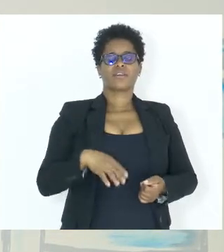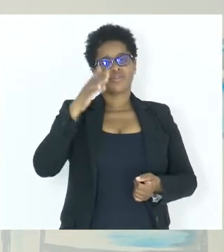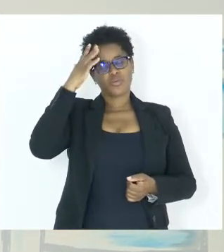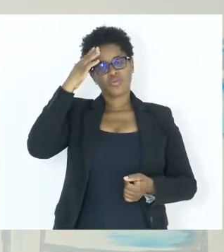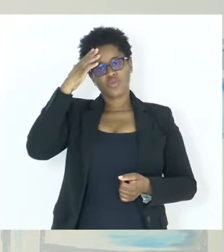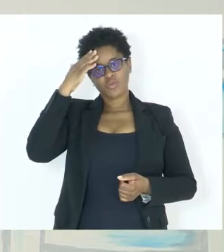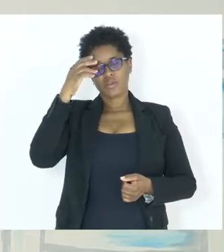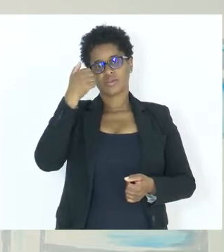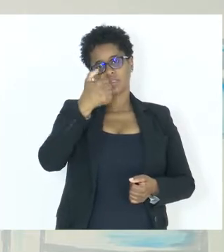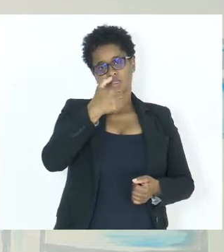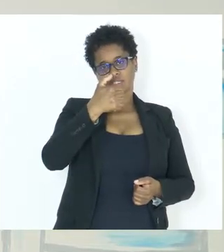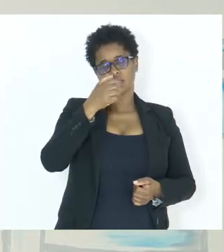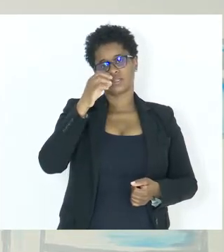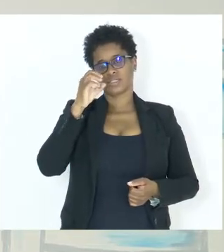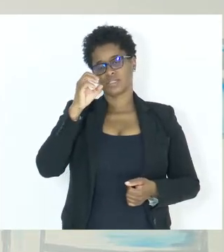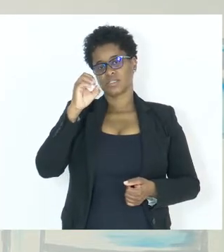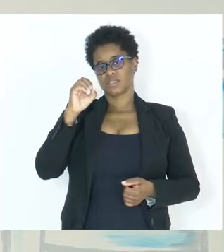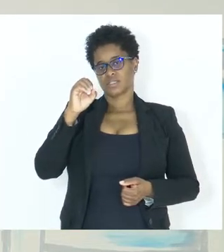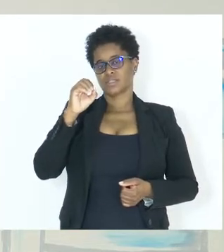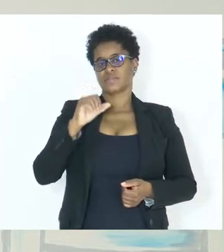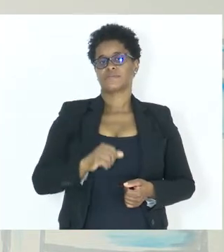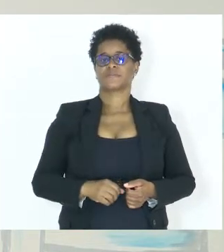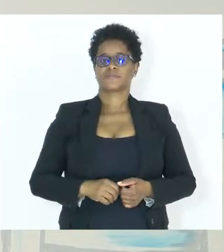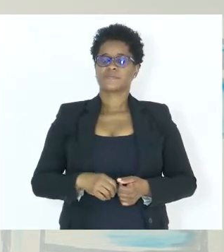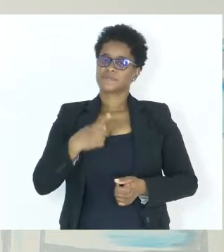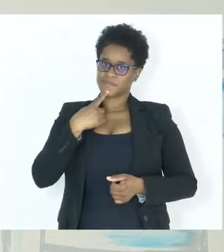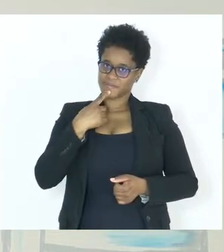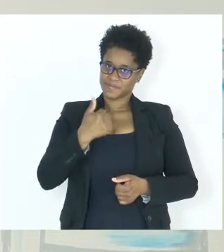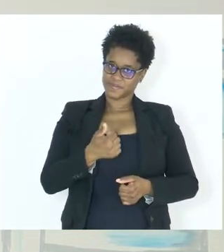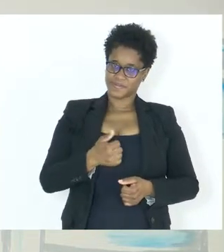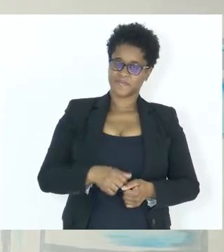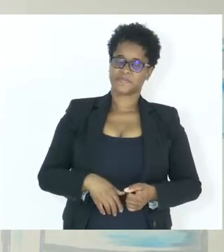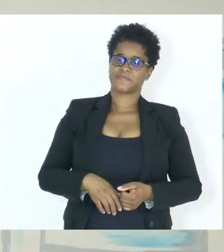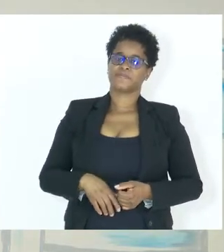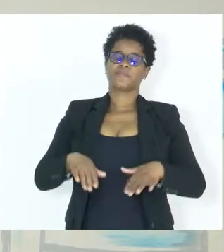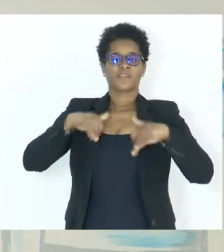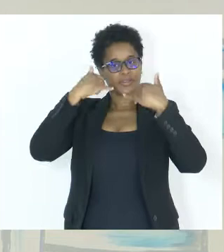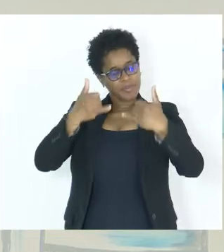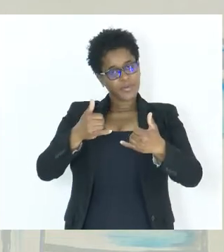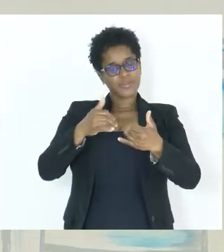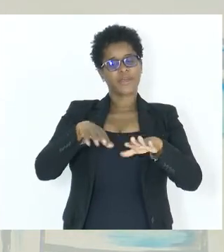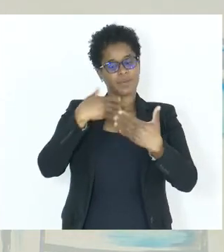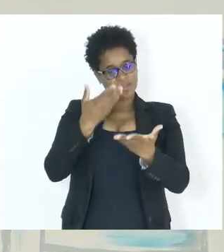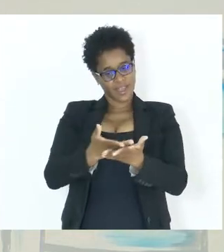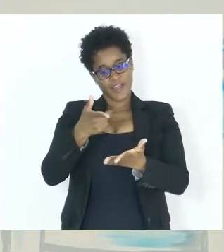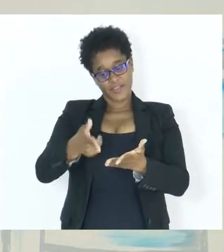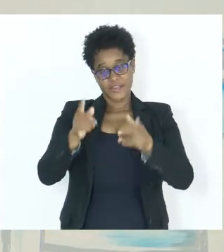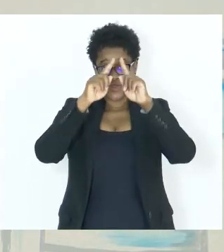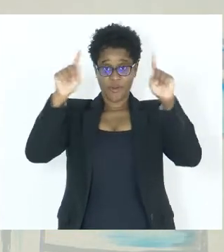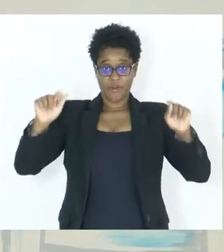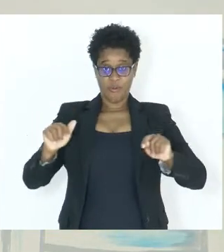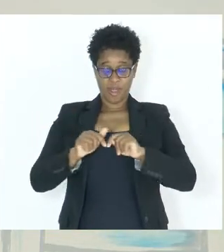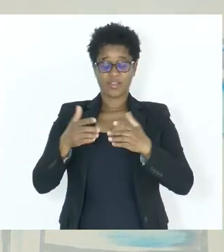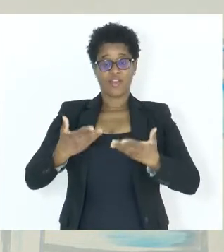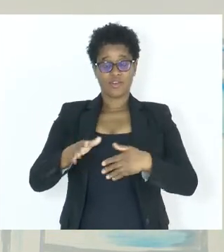número 50º, até ao 50º, certo? Bem, depois de apresentar este quadro, vamos